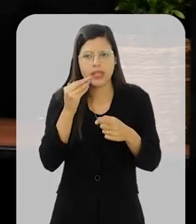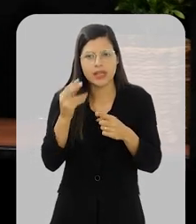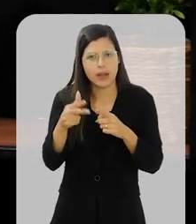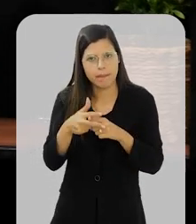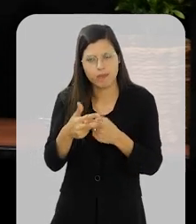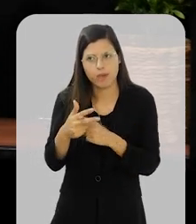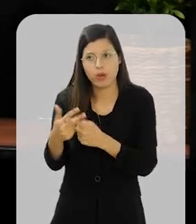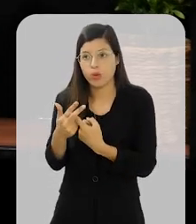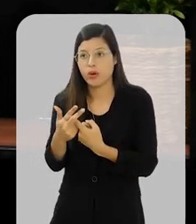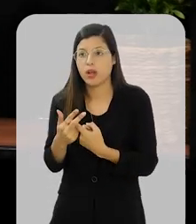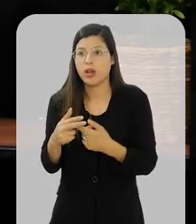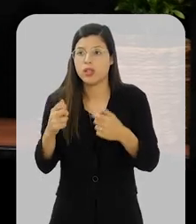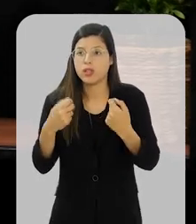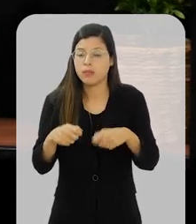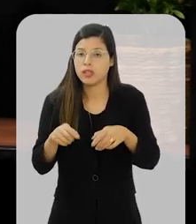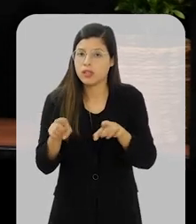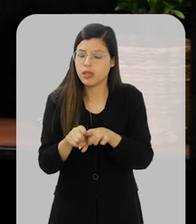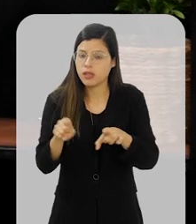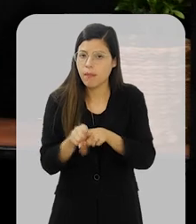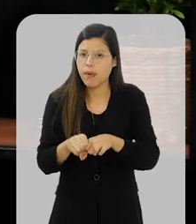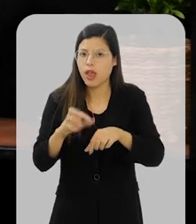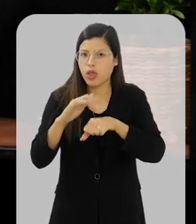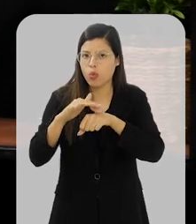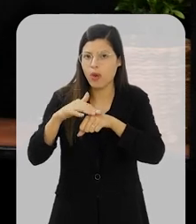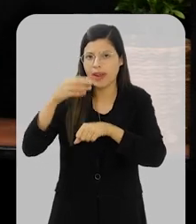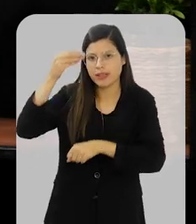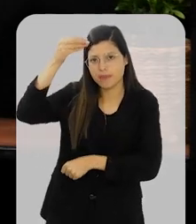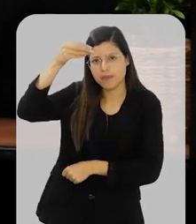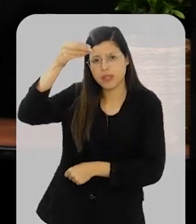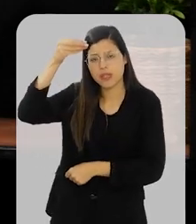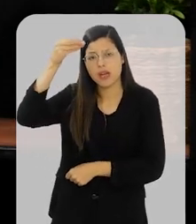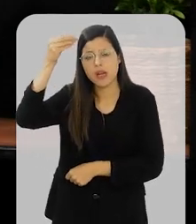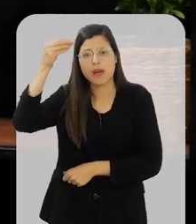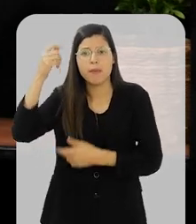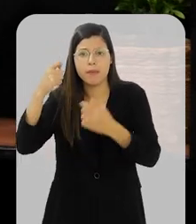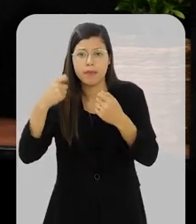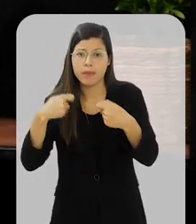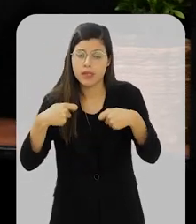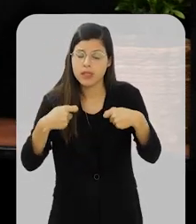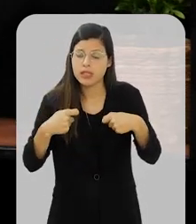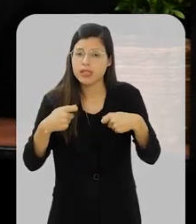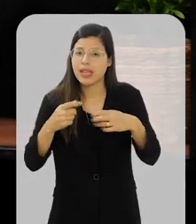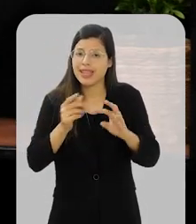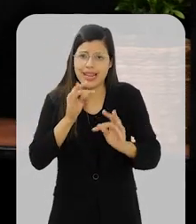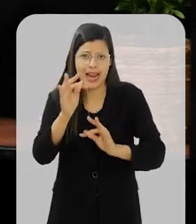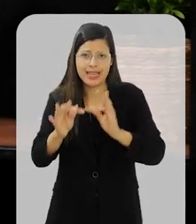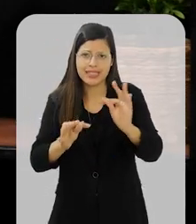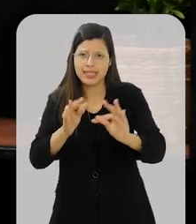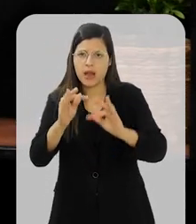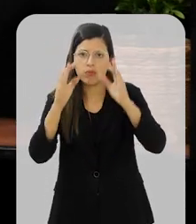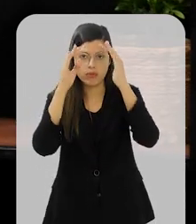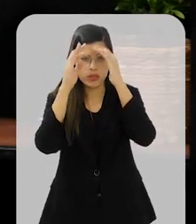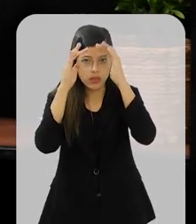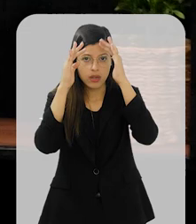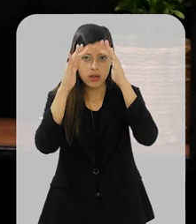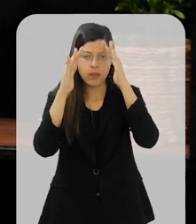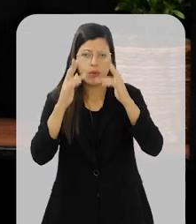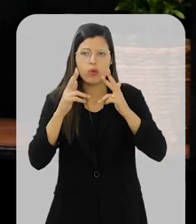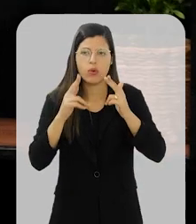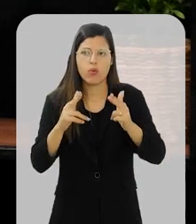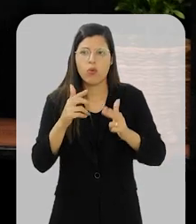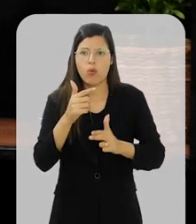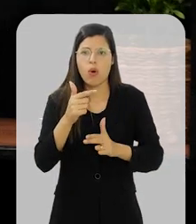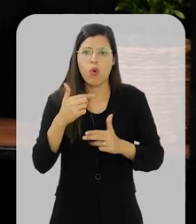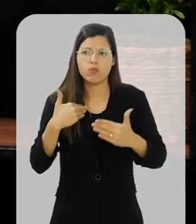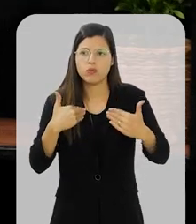que desmistificar a doença psiquiátrica. São doenças que precisam ser tratadas. O cérebro, como qualquer outra parte do